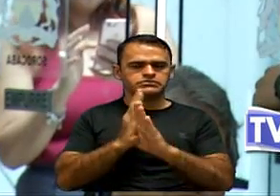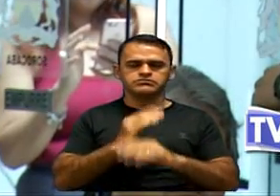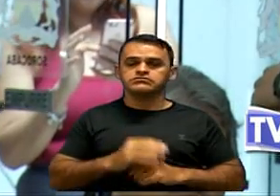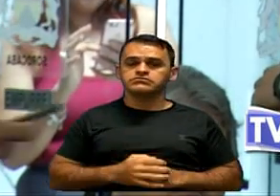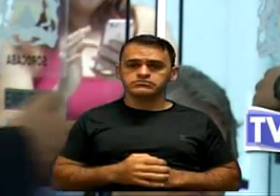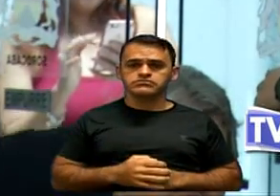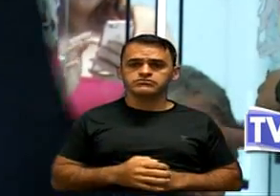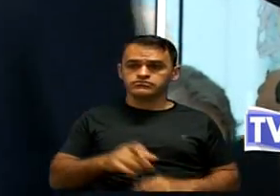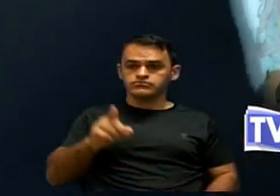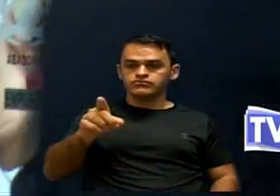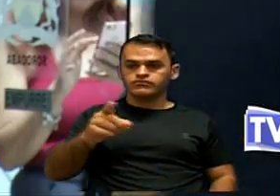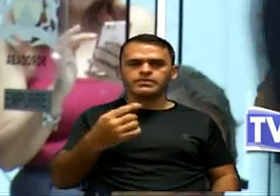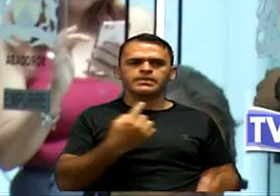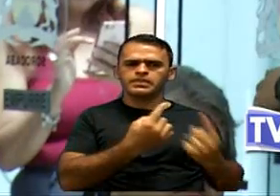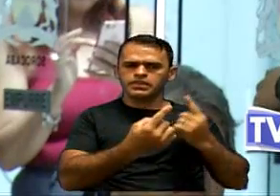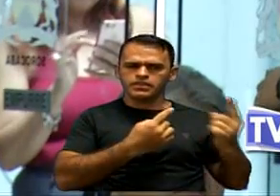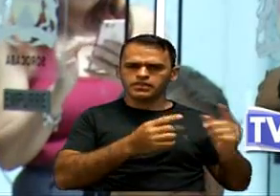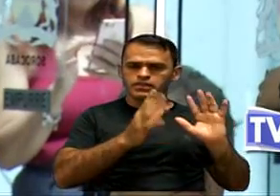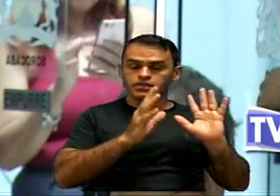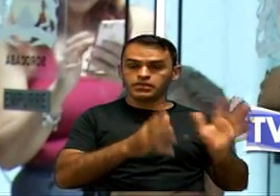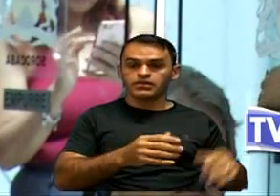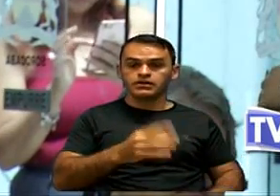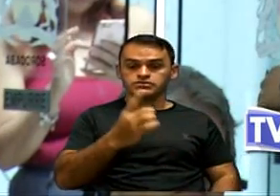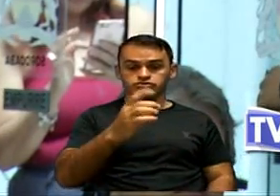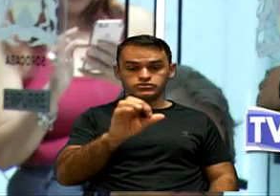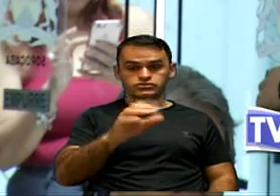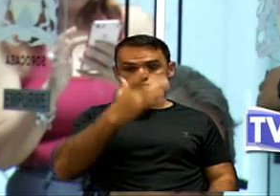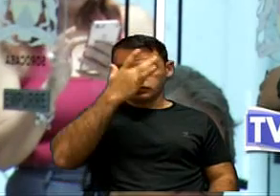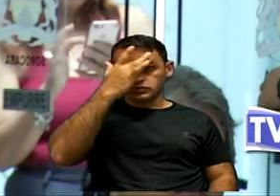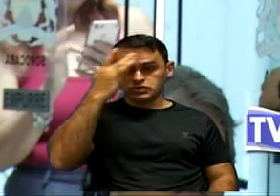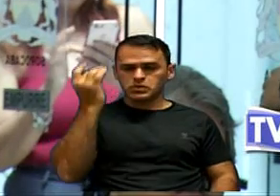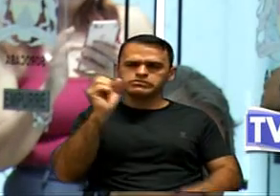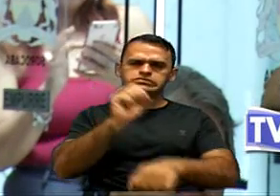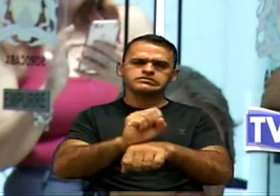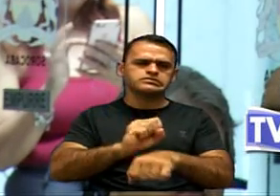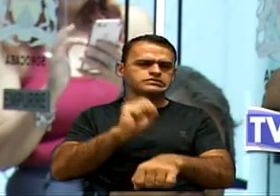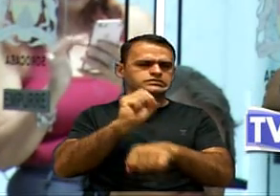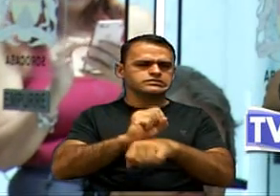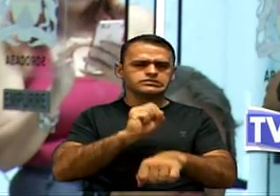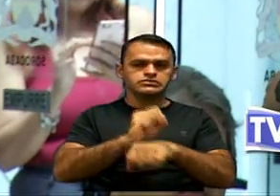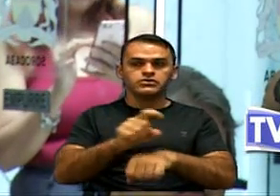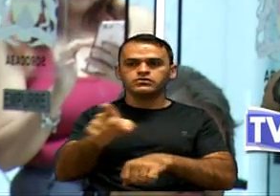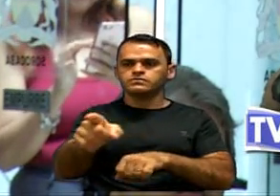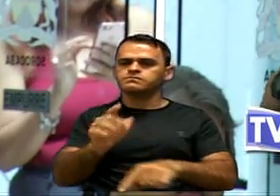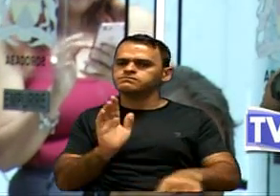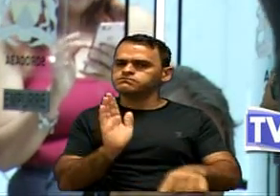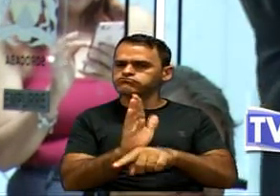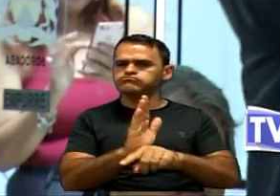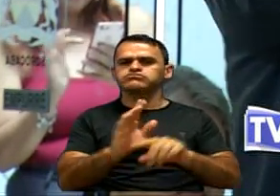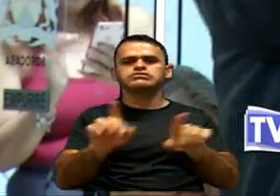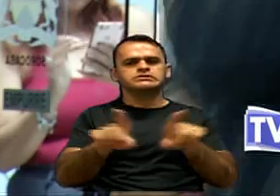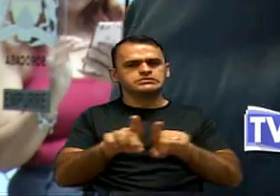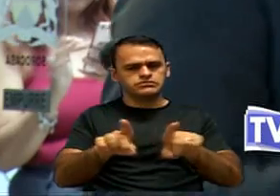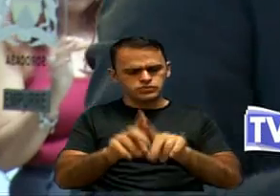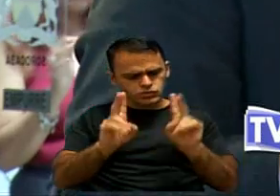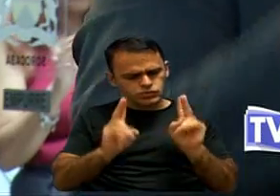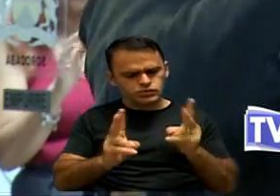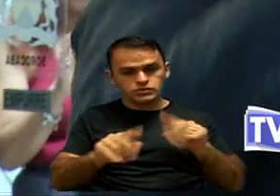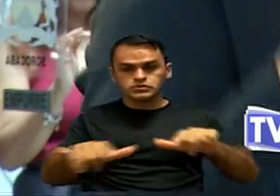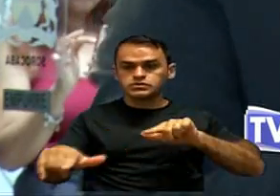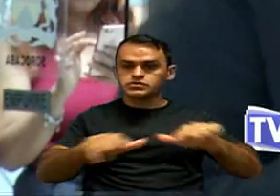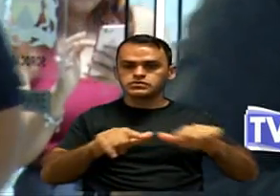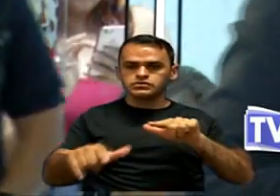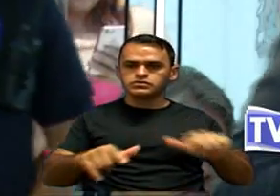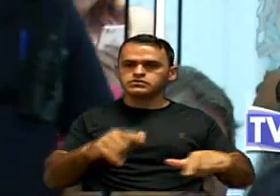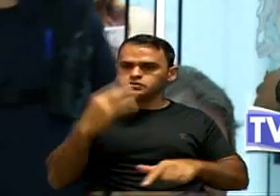senhora já falou com a doutora aqui, já, aquela vez, 19 pessoas esperando. 19. Vossa Excelência já ajudou também. Continue fazendo esse belo trabalho obrigado, que